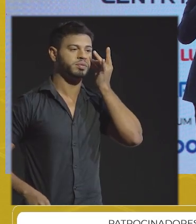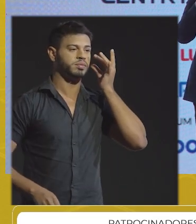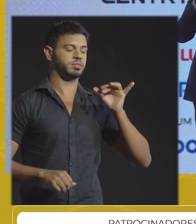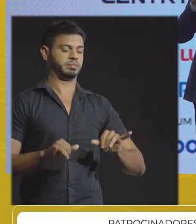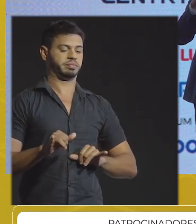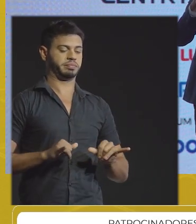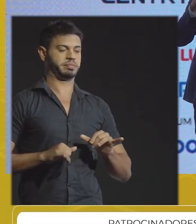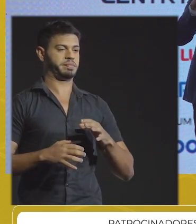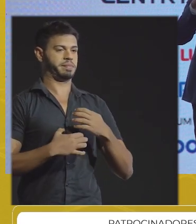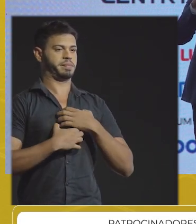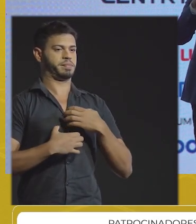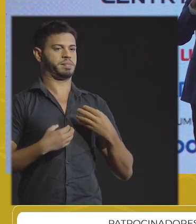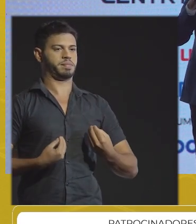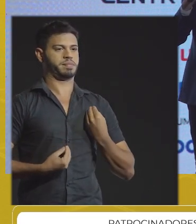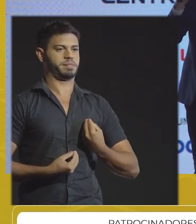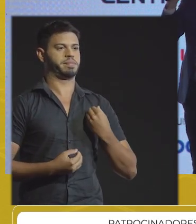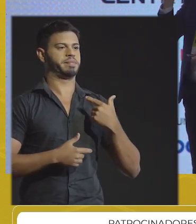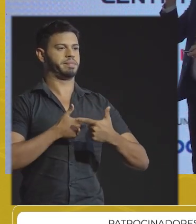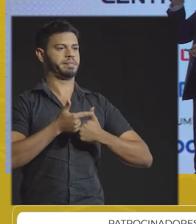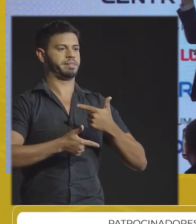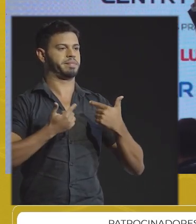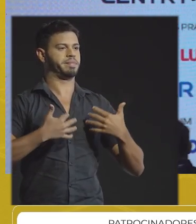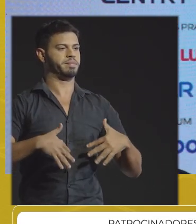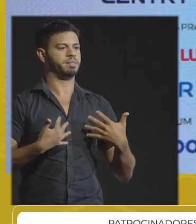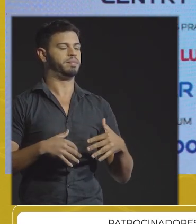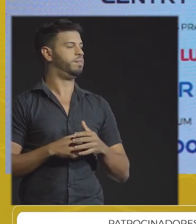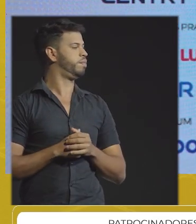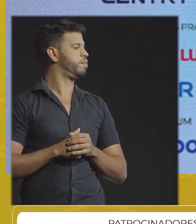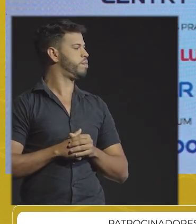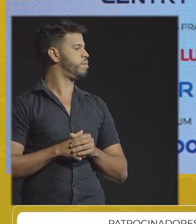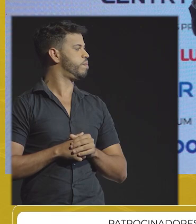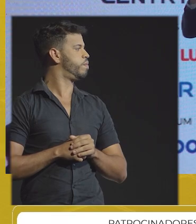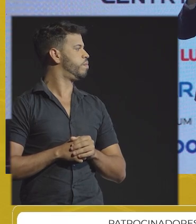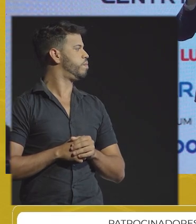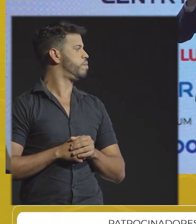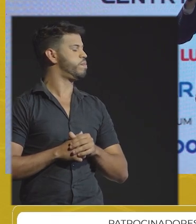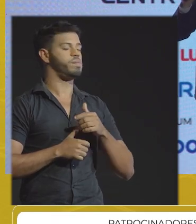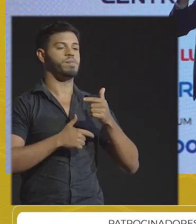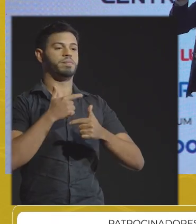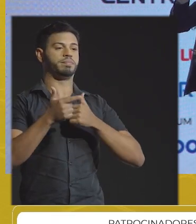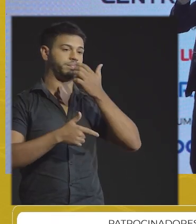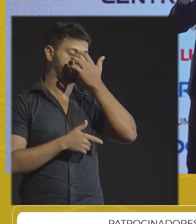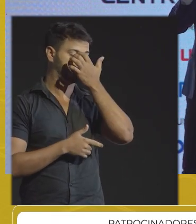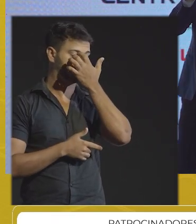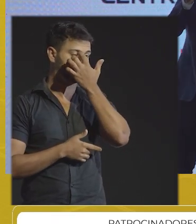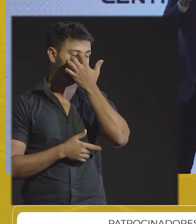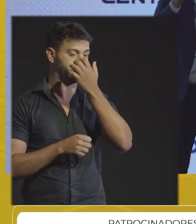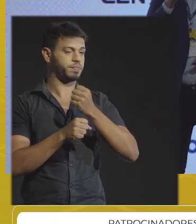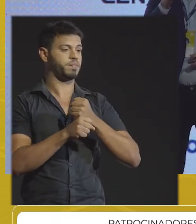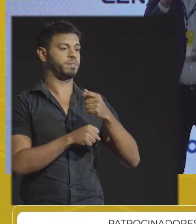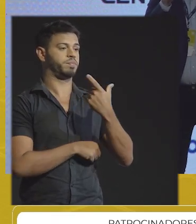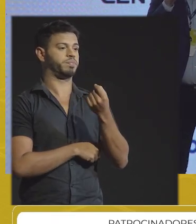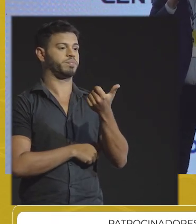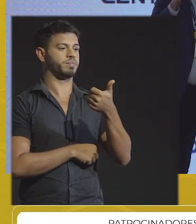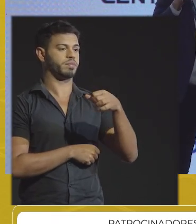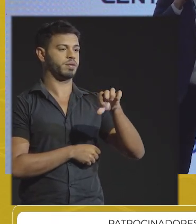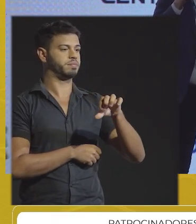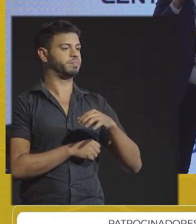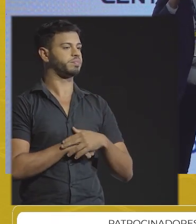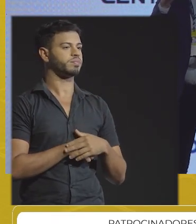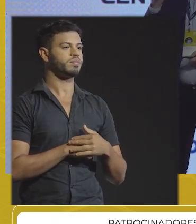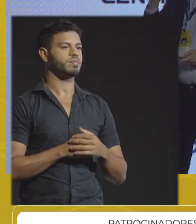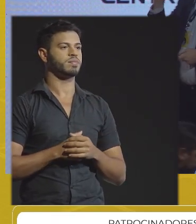vocês vivenciam no dia a dia de trabalho tá e trabalho na forte leve solar Desde o ano de 2019 desde o início